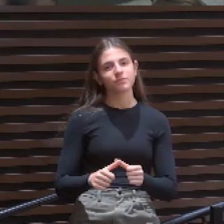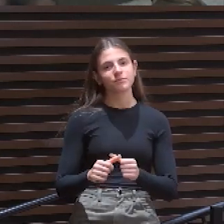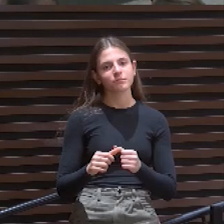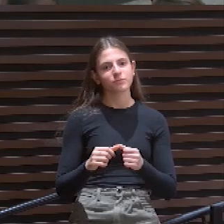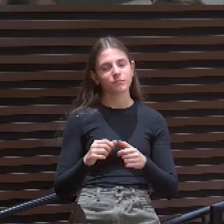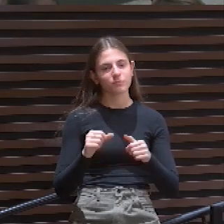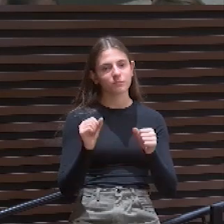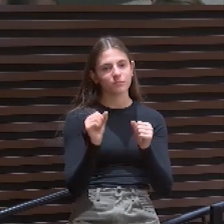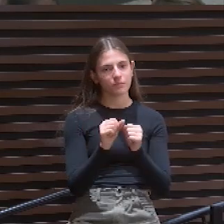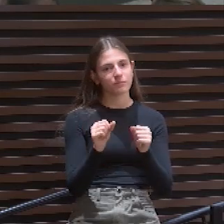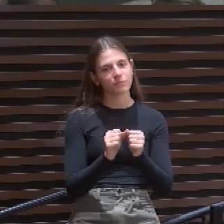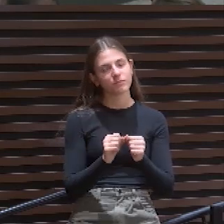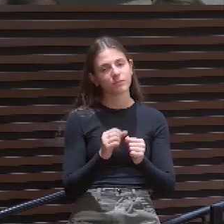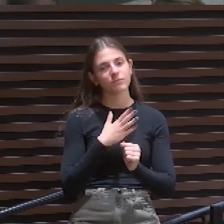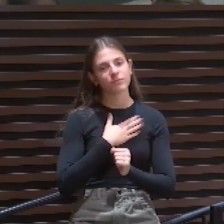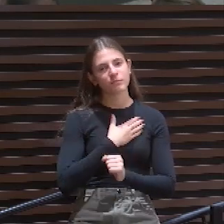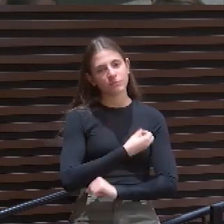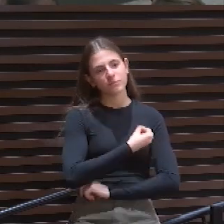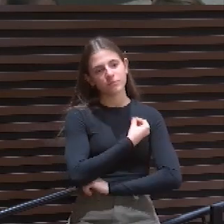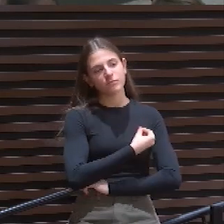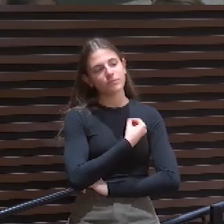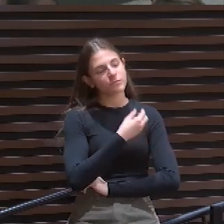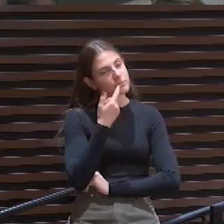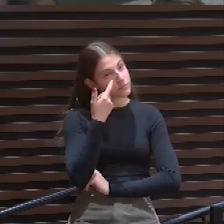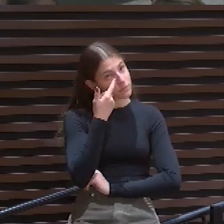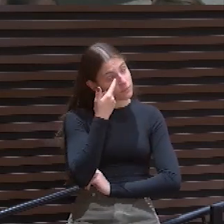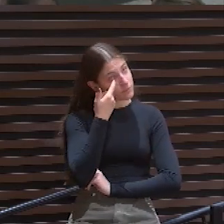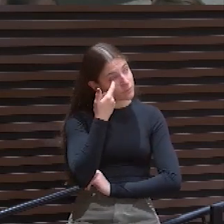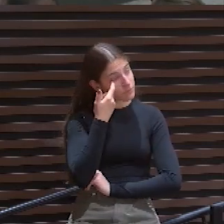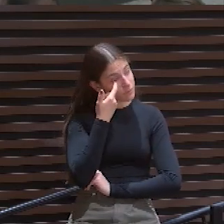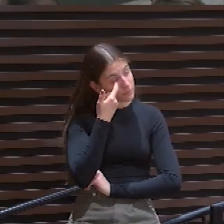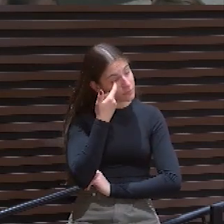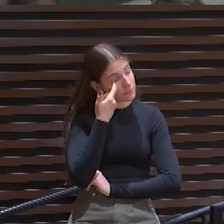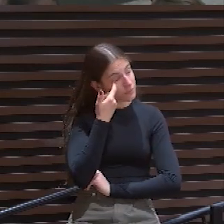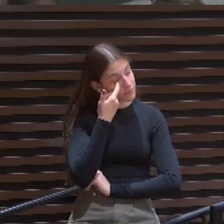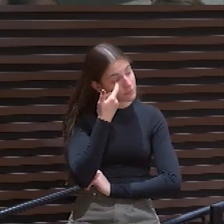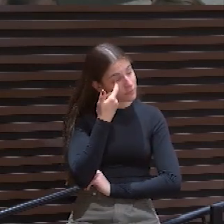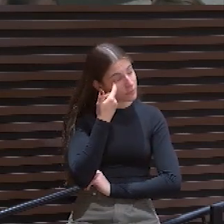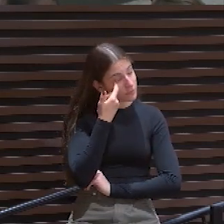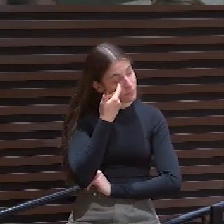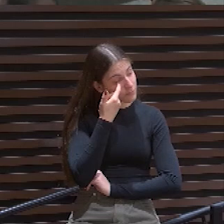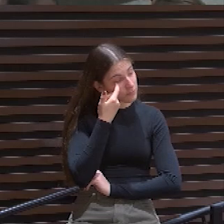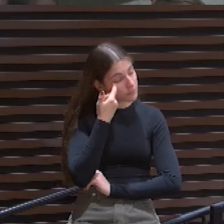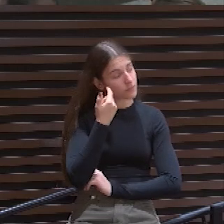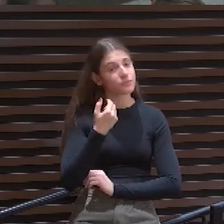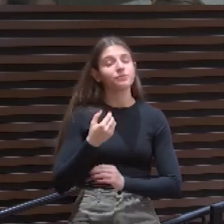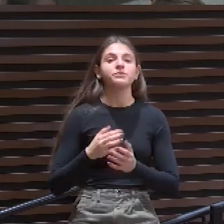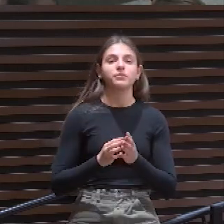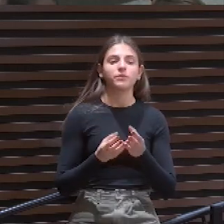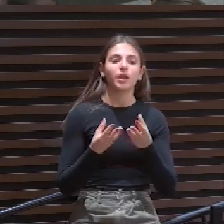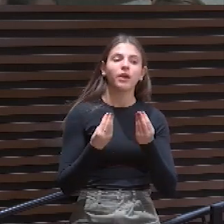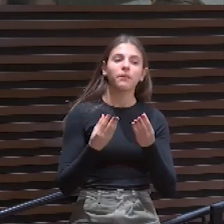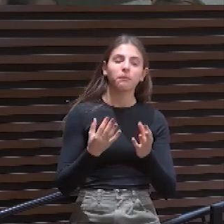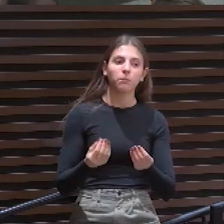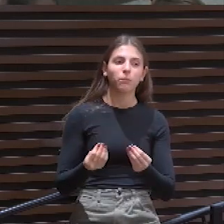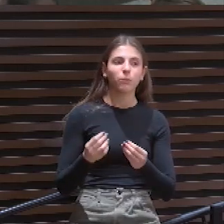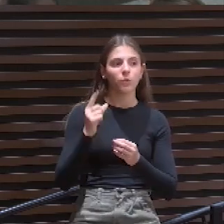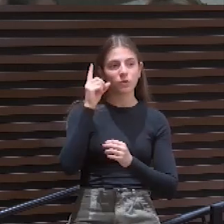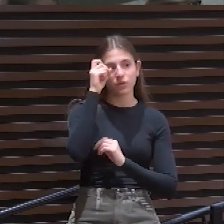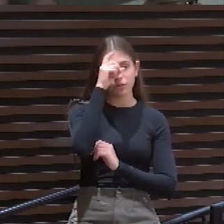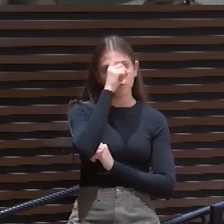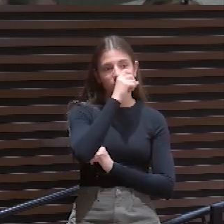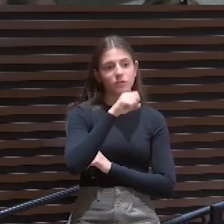na minha vida. Então, quando a gente é perseguido, é mais difícil ainda. Aí a gente começa esse um contra